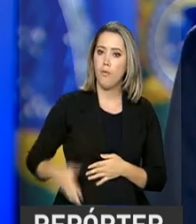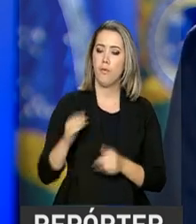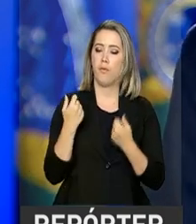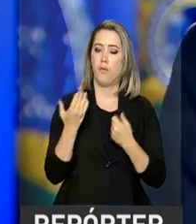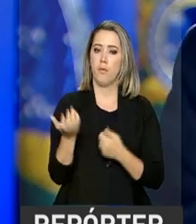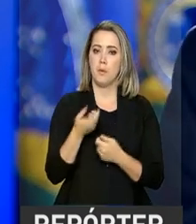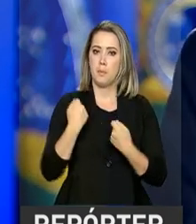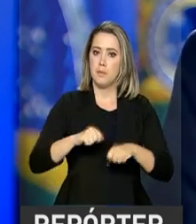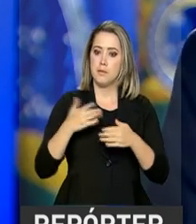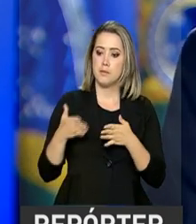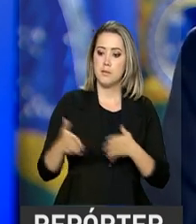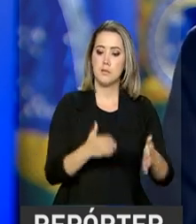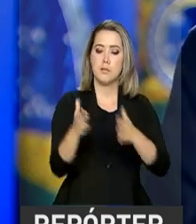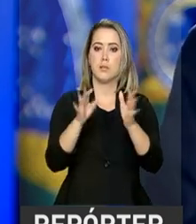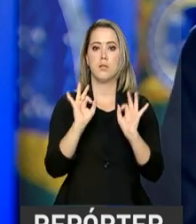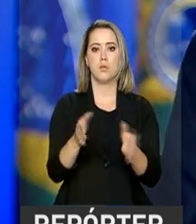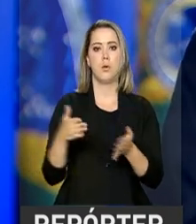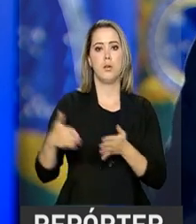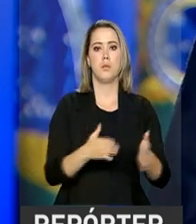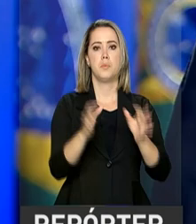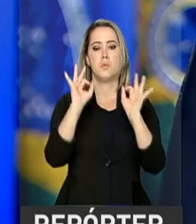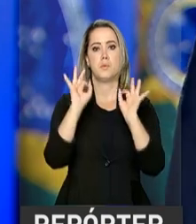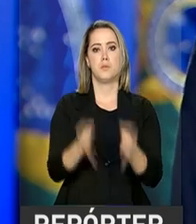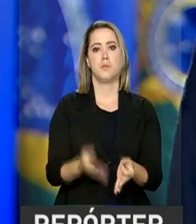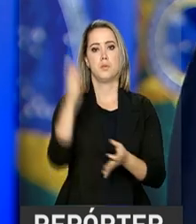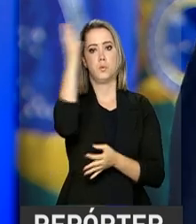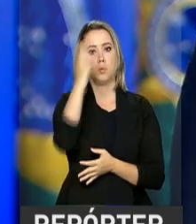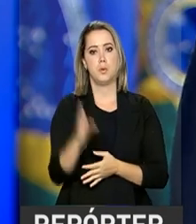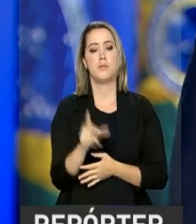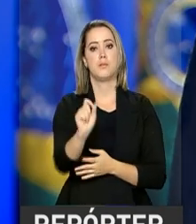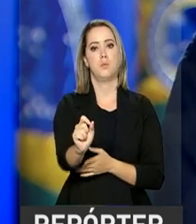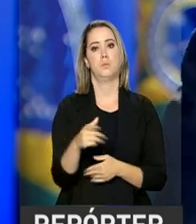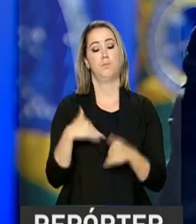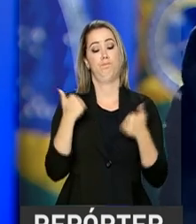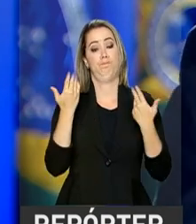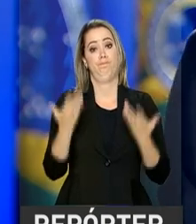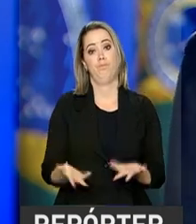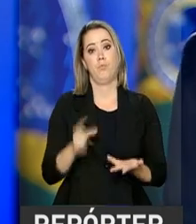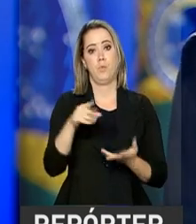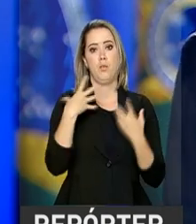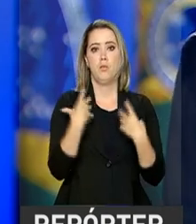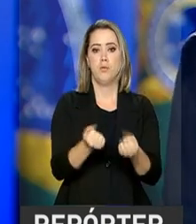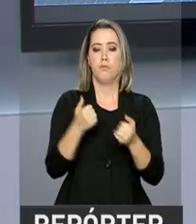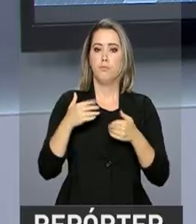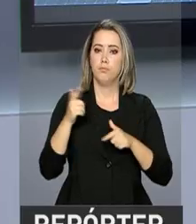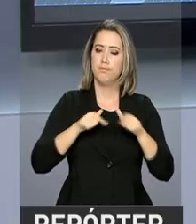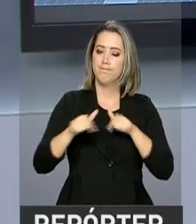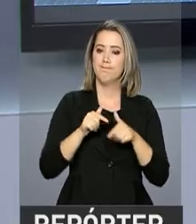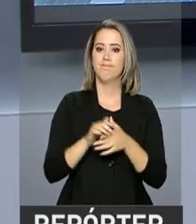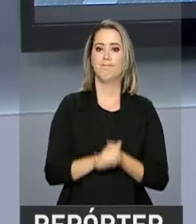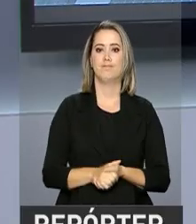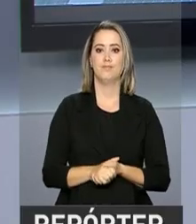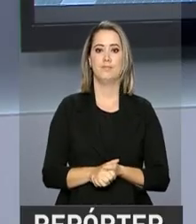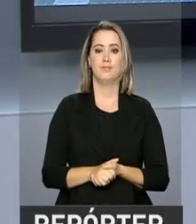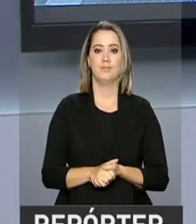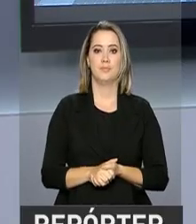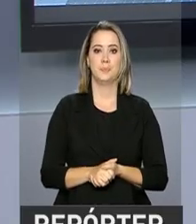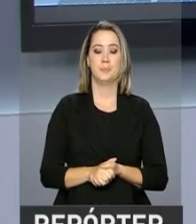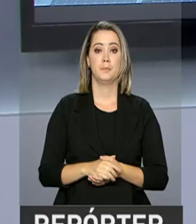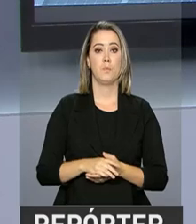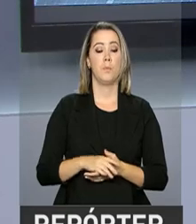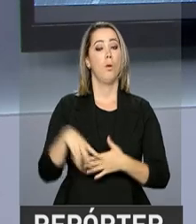seguir, colocar o Brasil nos trilhos. Portanto, vamos ao trabalho.